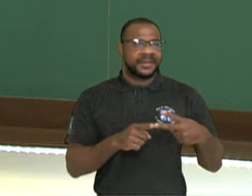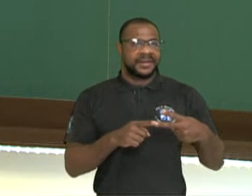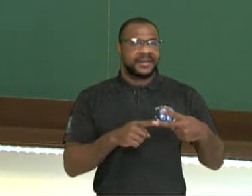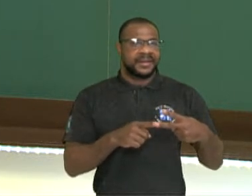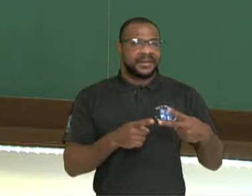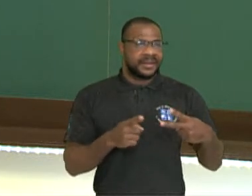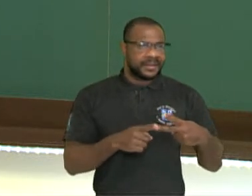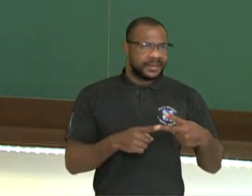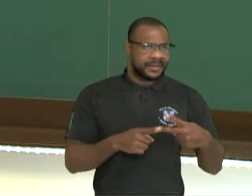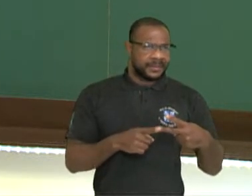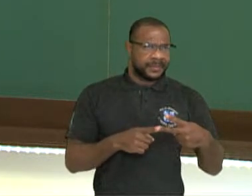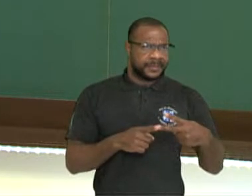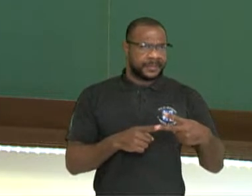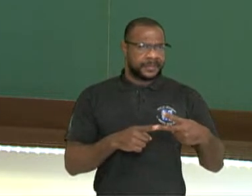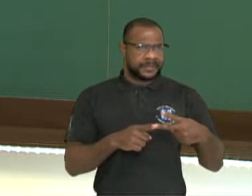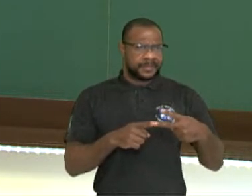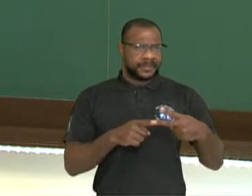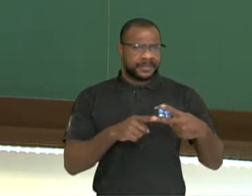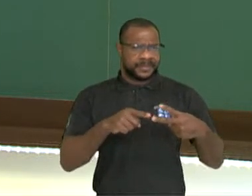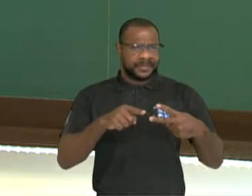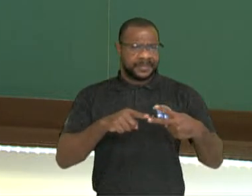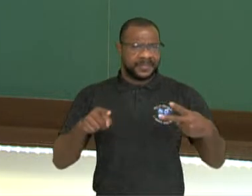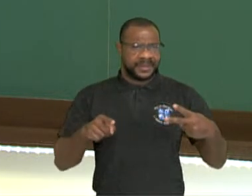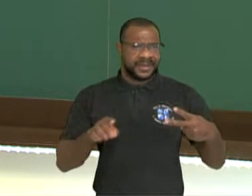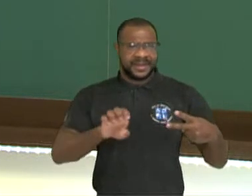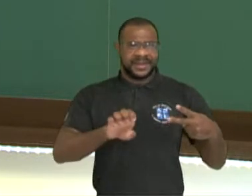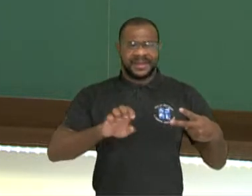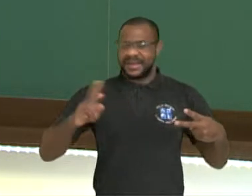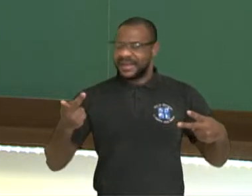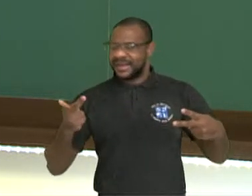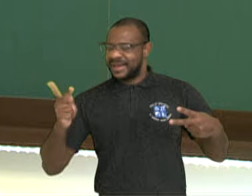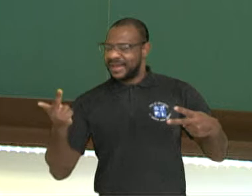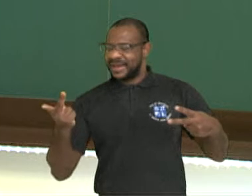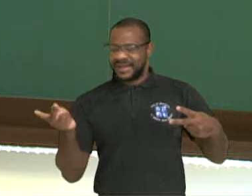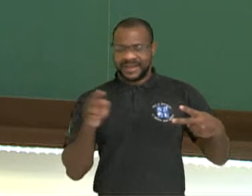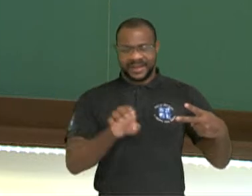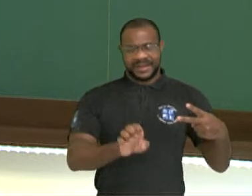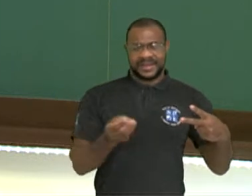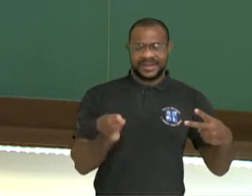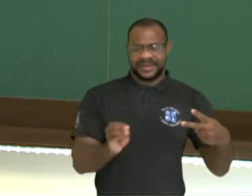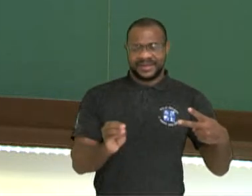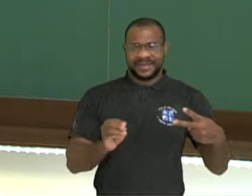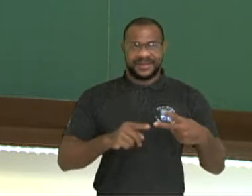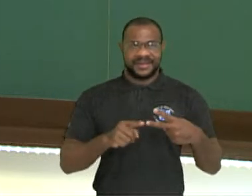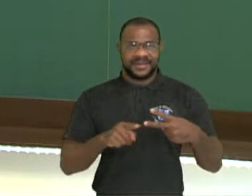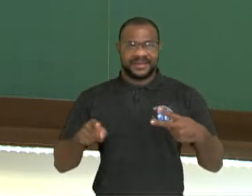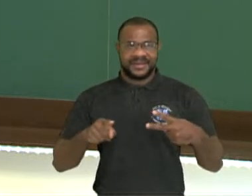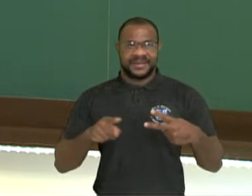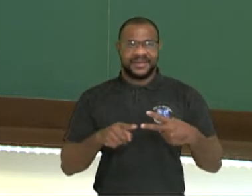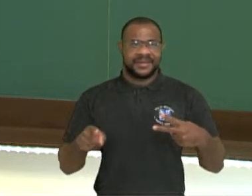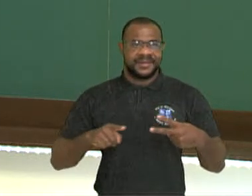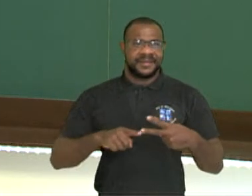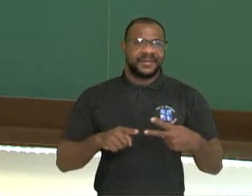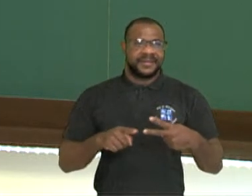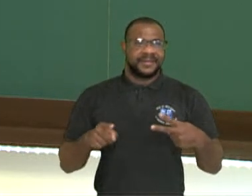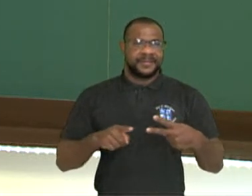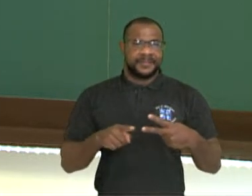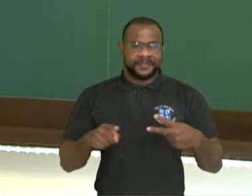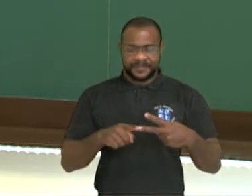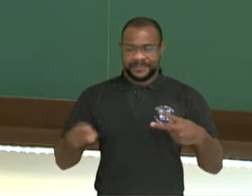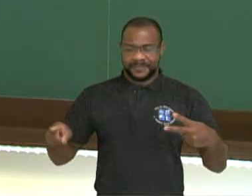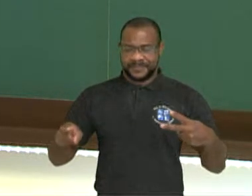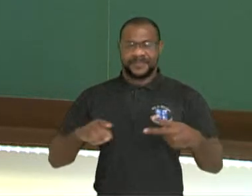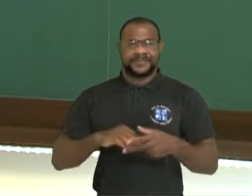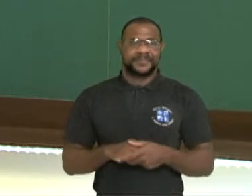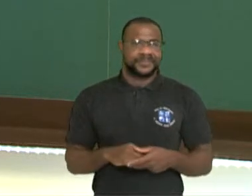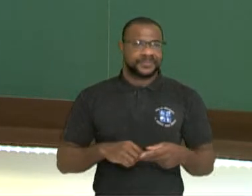para não ficar todo esse mesmo som ali aparecendo seguidamente, a letra E novamente. Padres e hijos llegaram